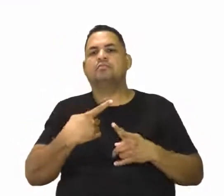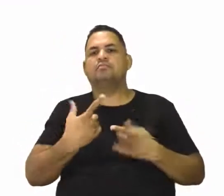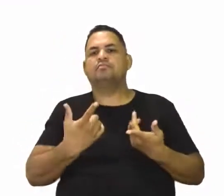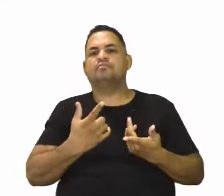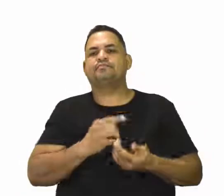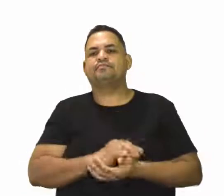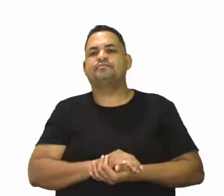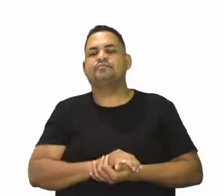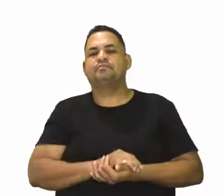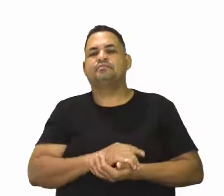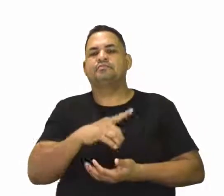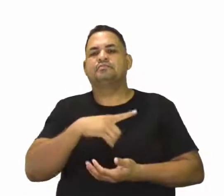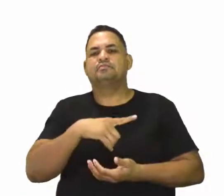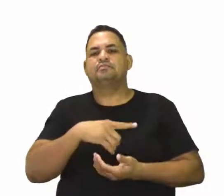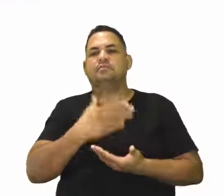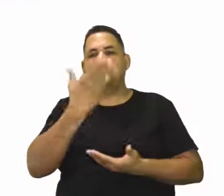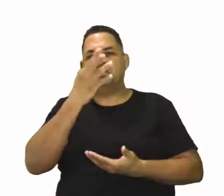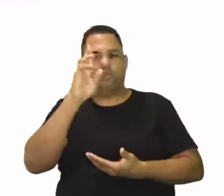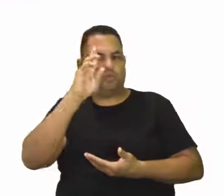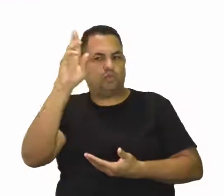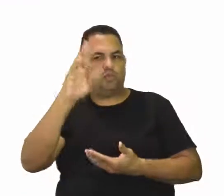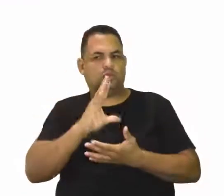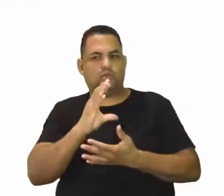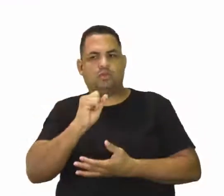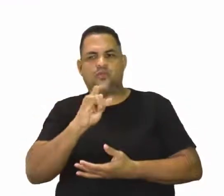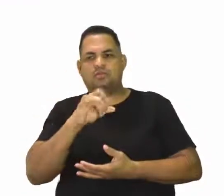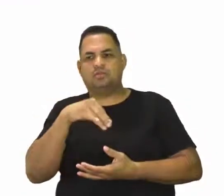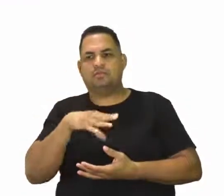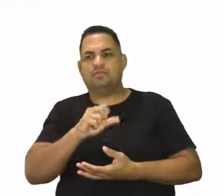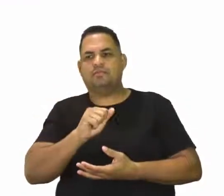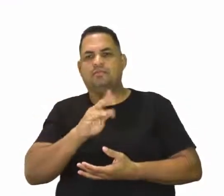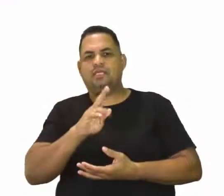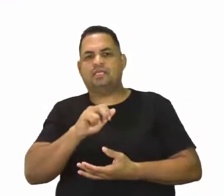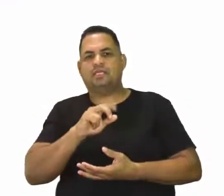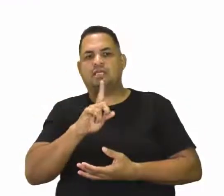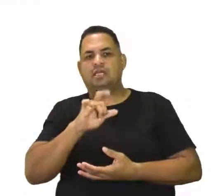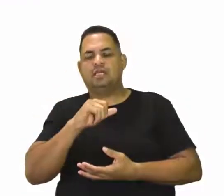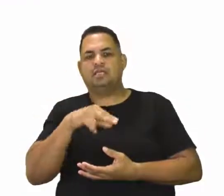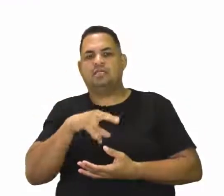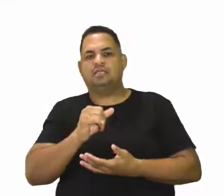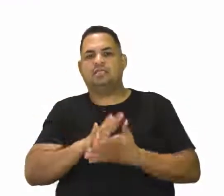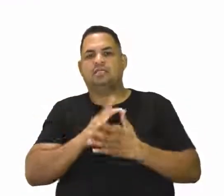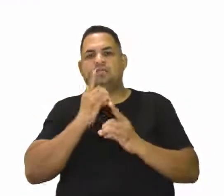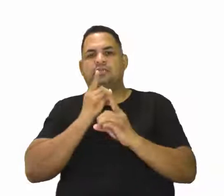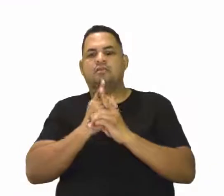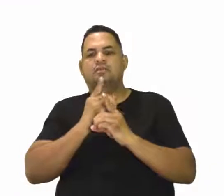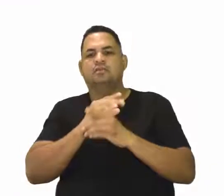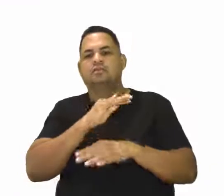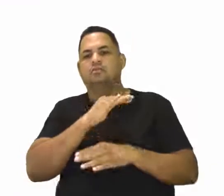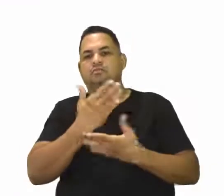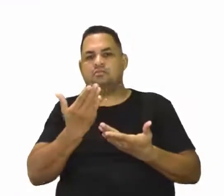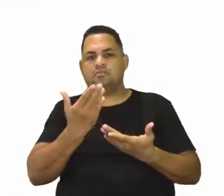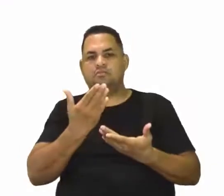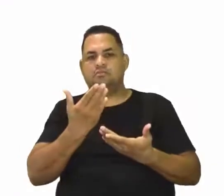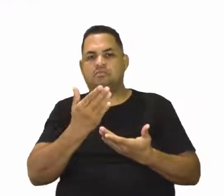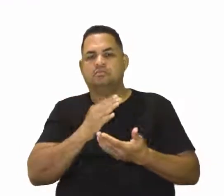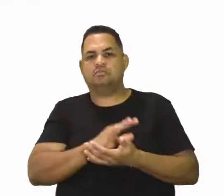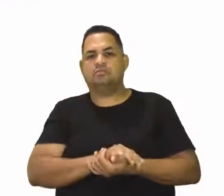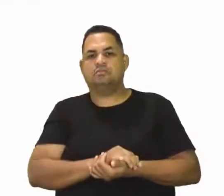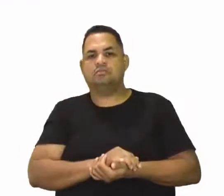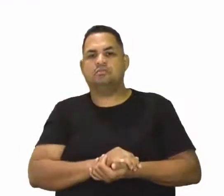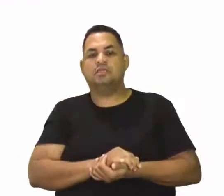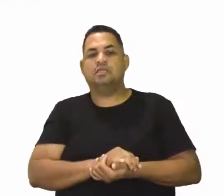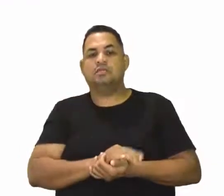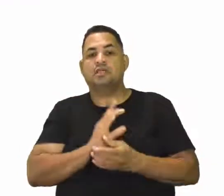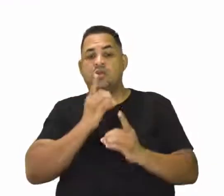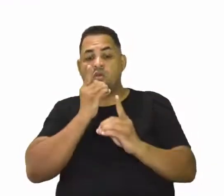daí destaque para ele Osama Bin Laden que foi encontrado que foi em